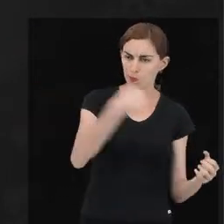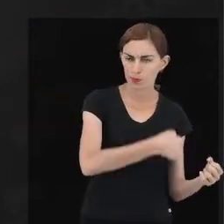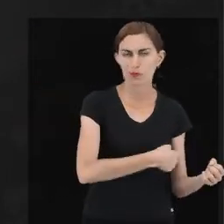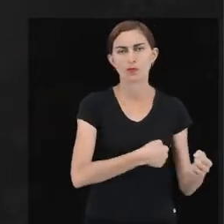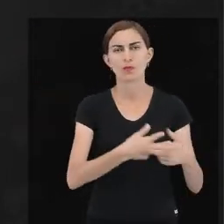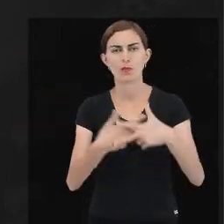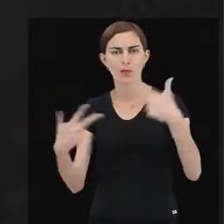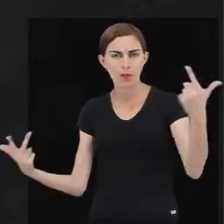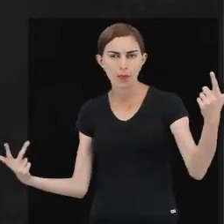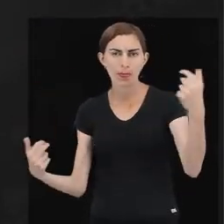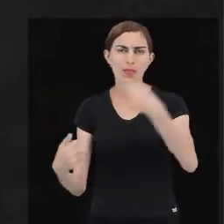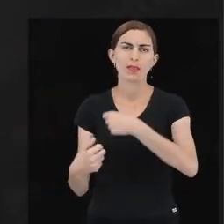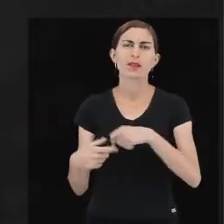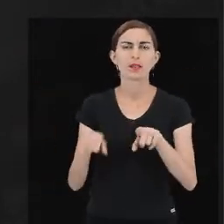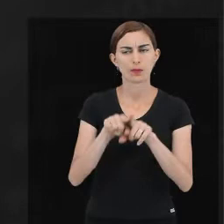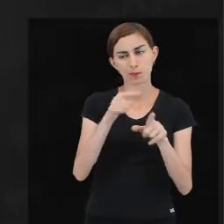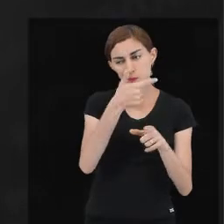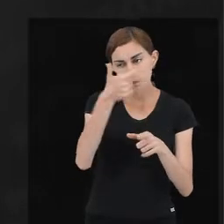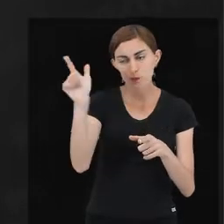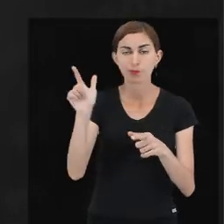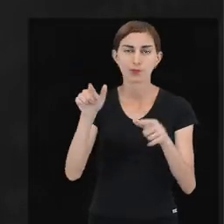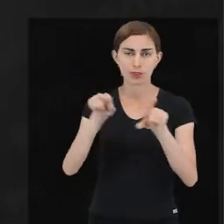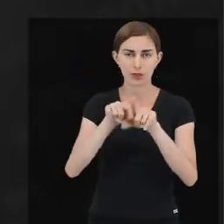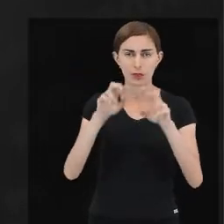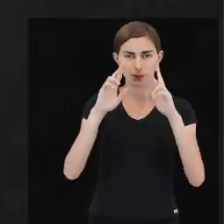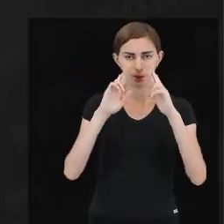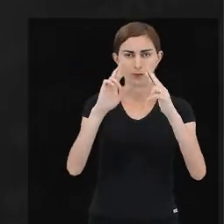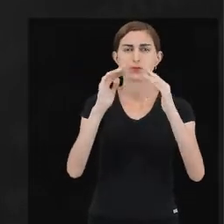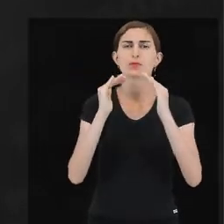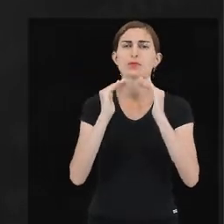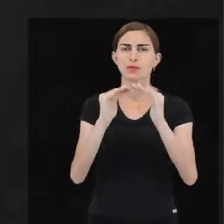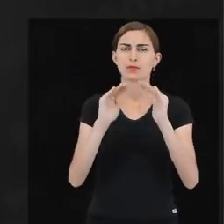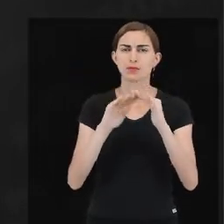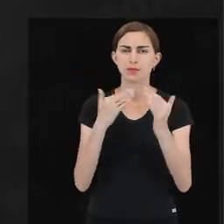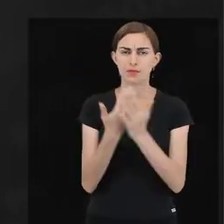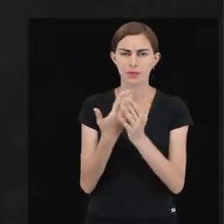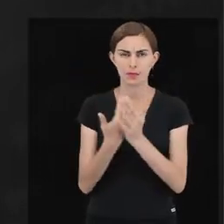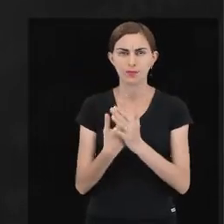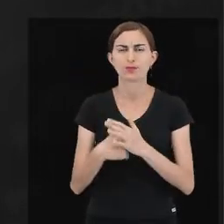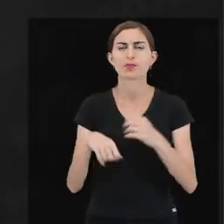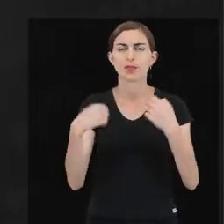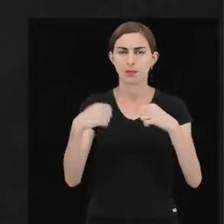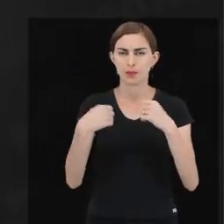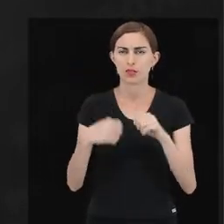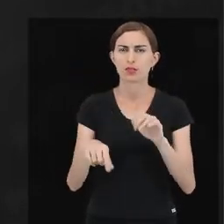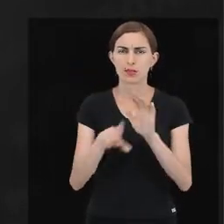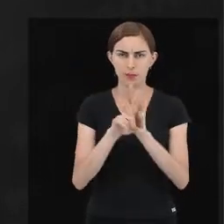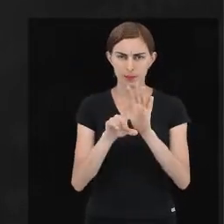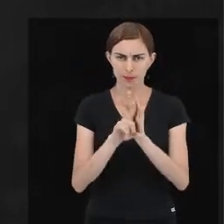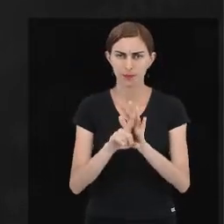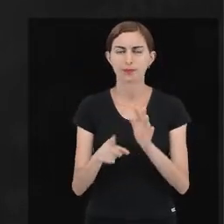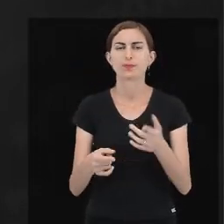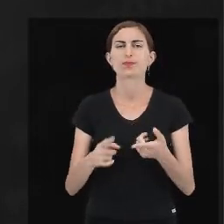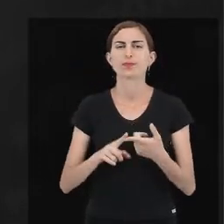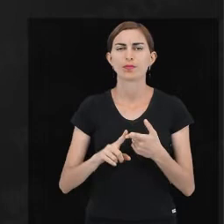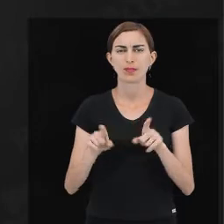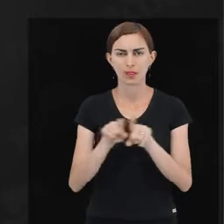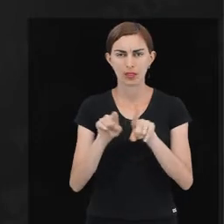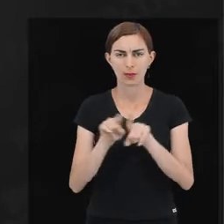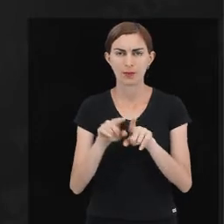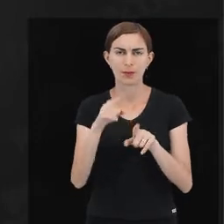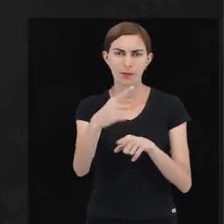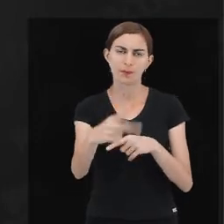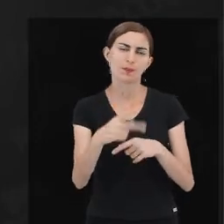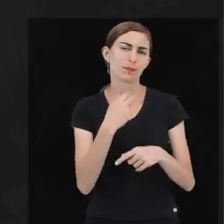corporal, dentre outros. E o regimento escolar? Ele deve trazer as sanções disciplinares. Entretanto, elas